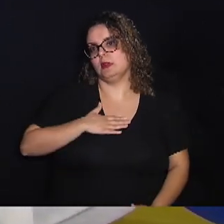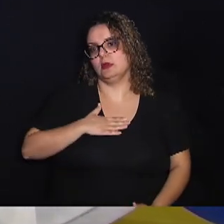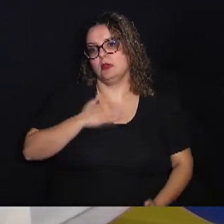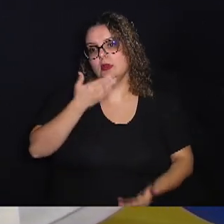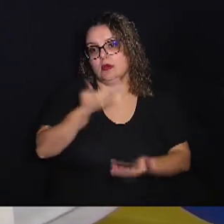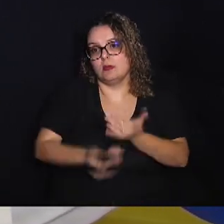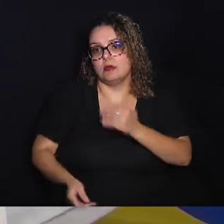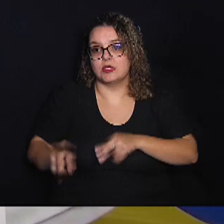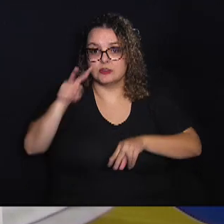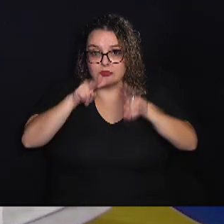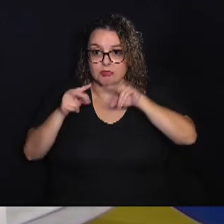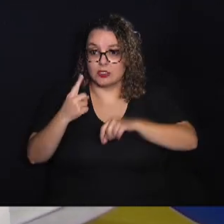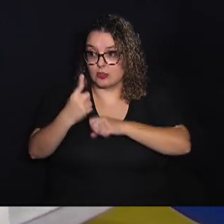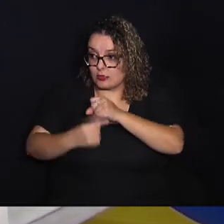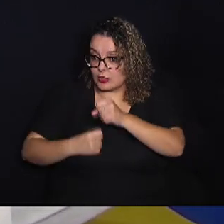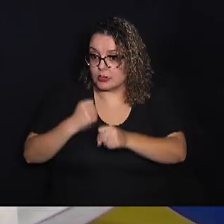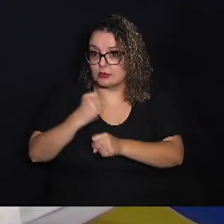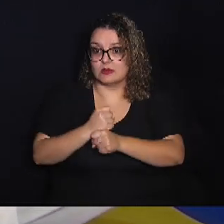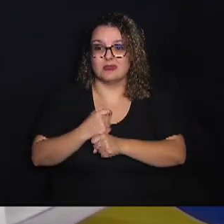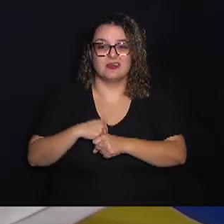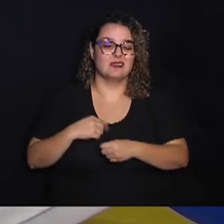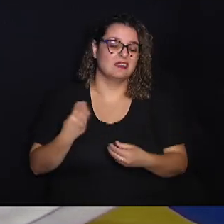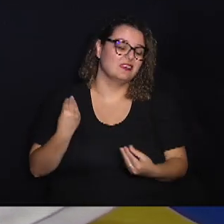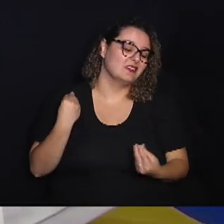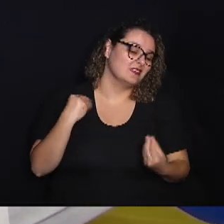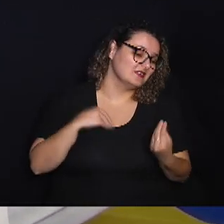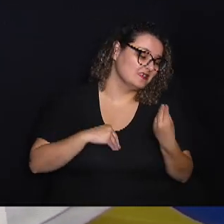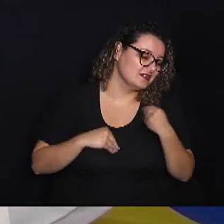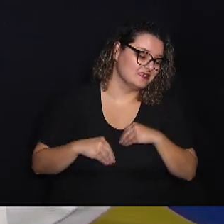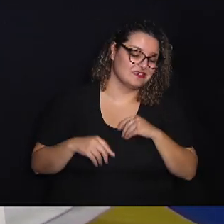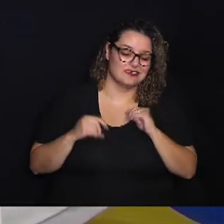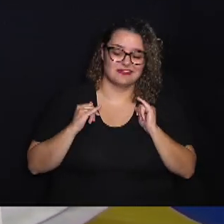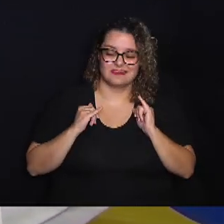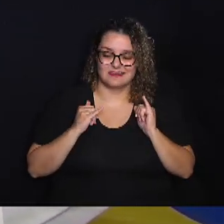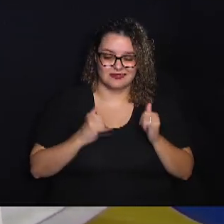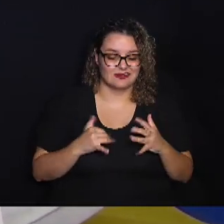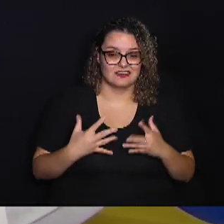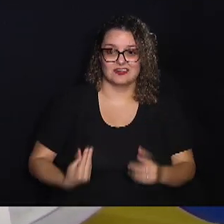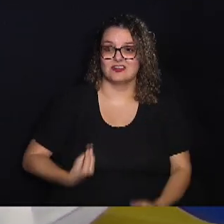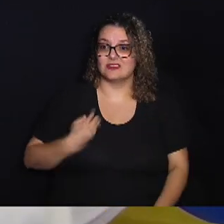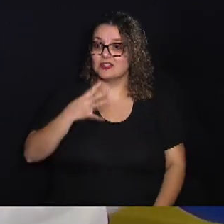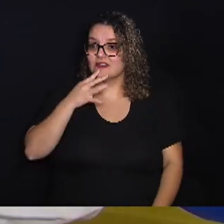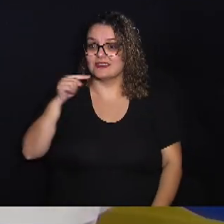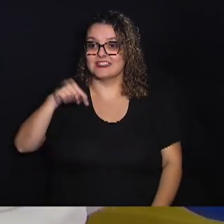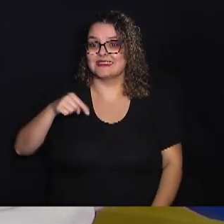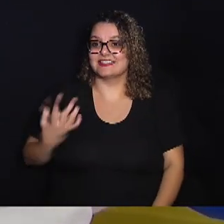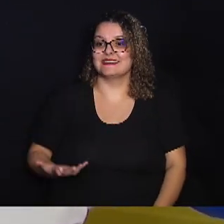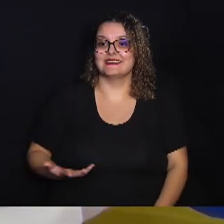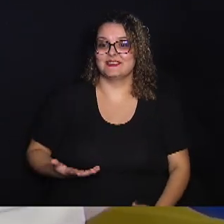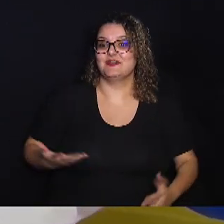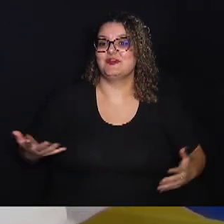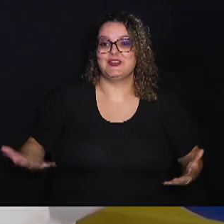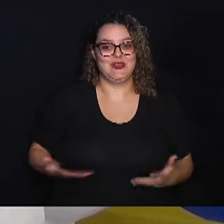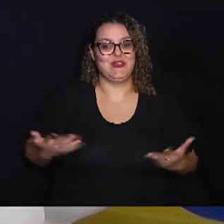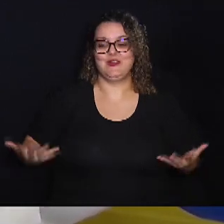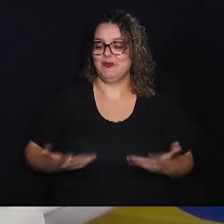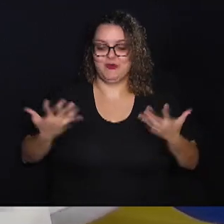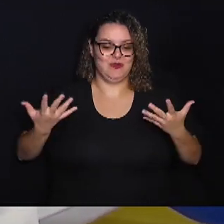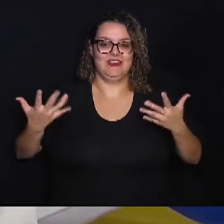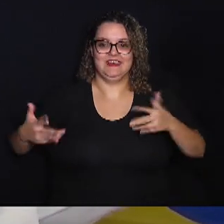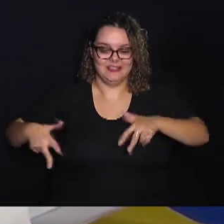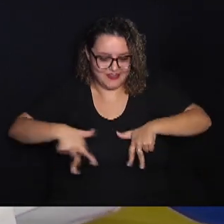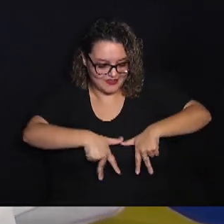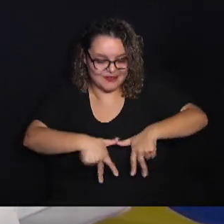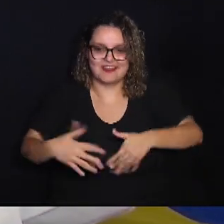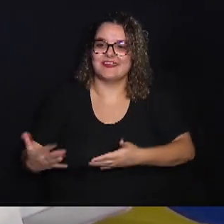1 ano, daí eu tava desanimando da vida, tudo. Conheci o pessoal aqui que me deram a mão, me